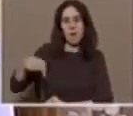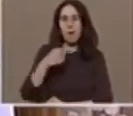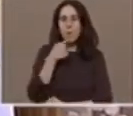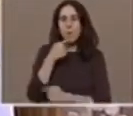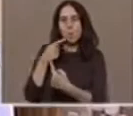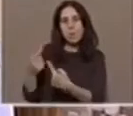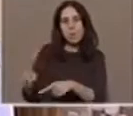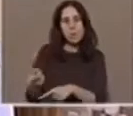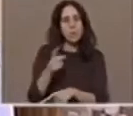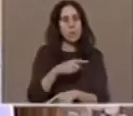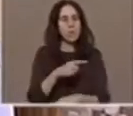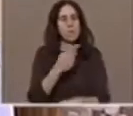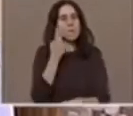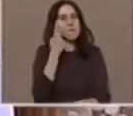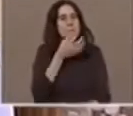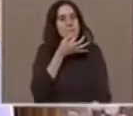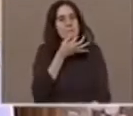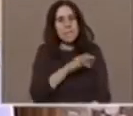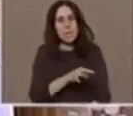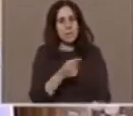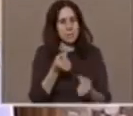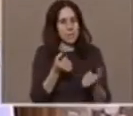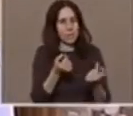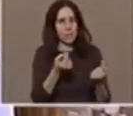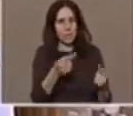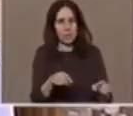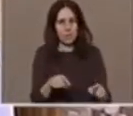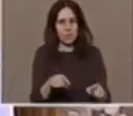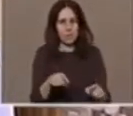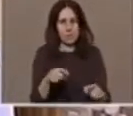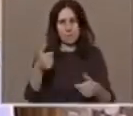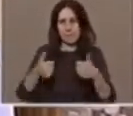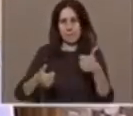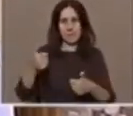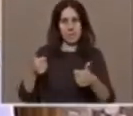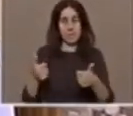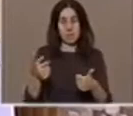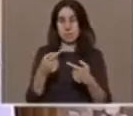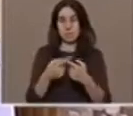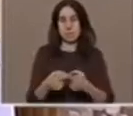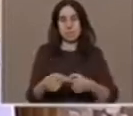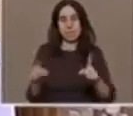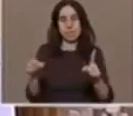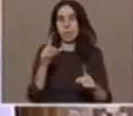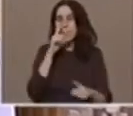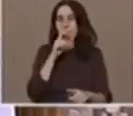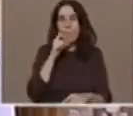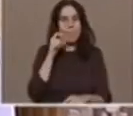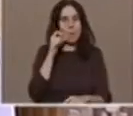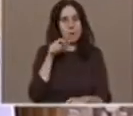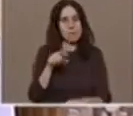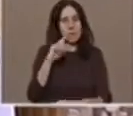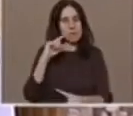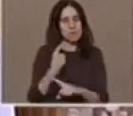outros sobrevivem com muitíssimo pouco. Esta escandalosa discrepância era